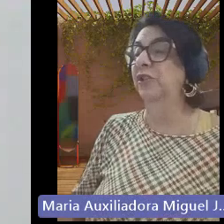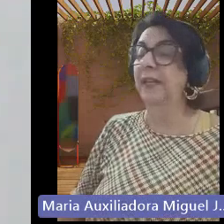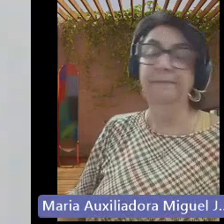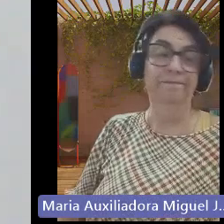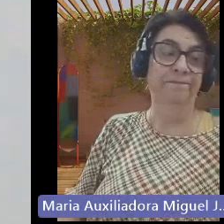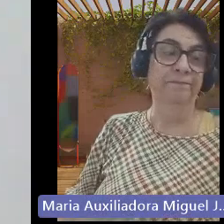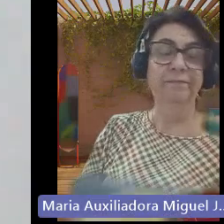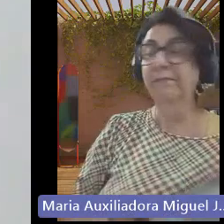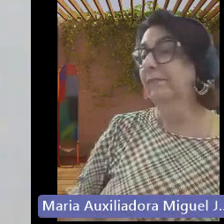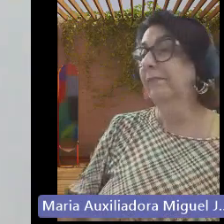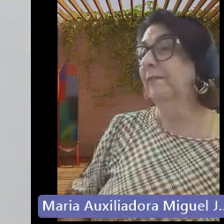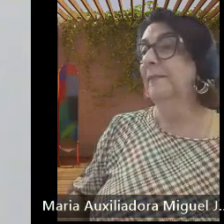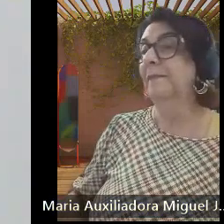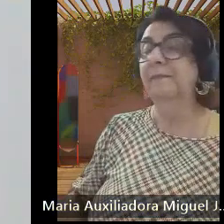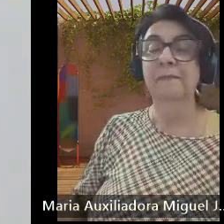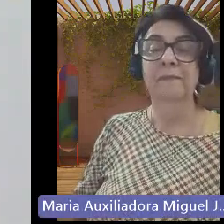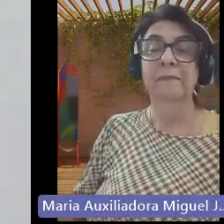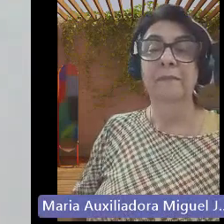Compartilhar.